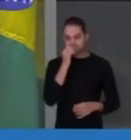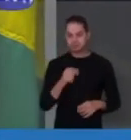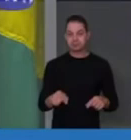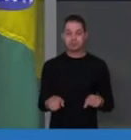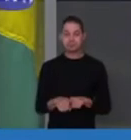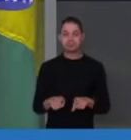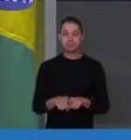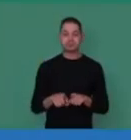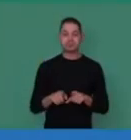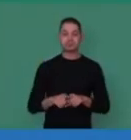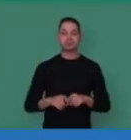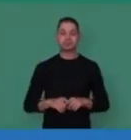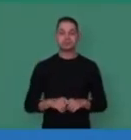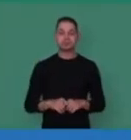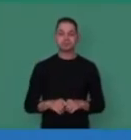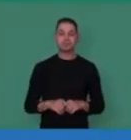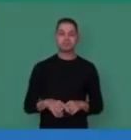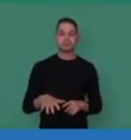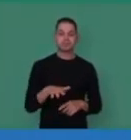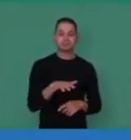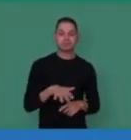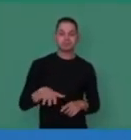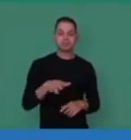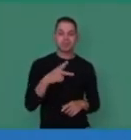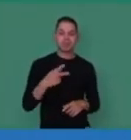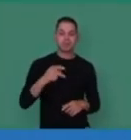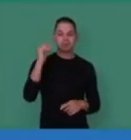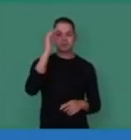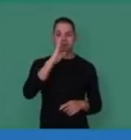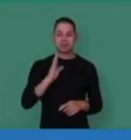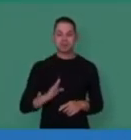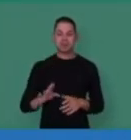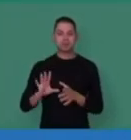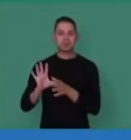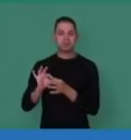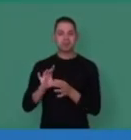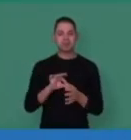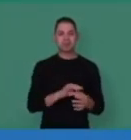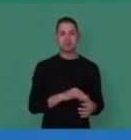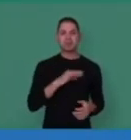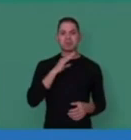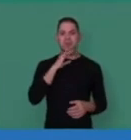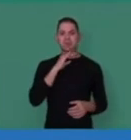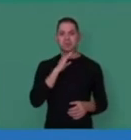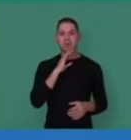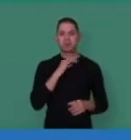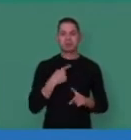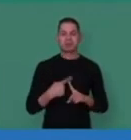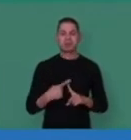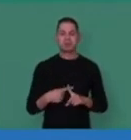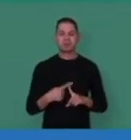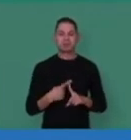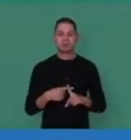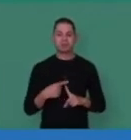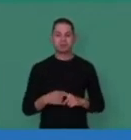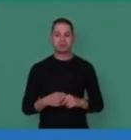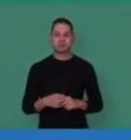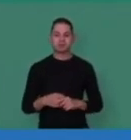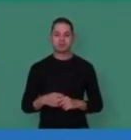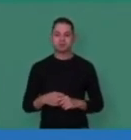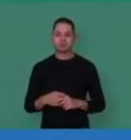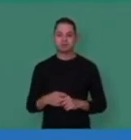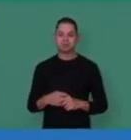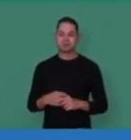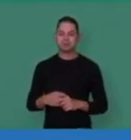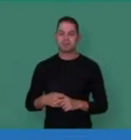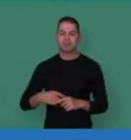presidente. Há um clima no país muito ruim. Por quê? Todos os